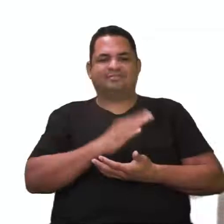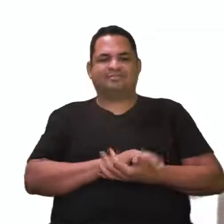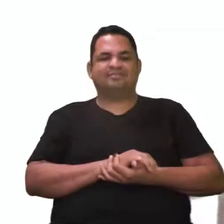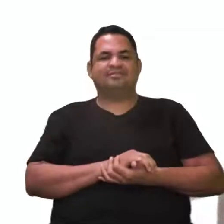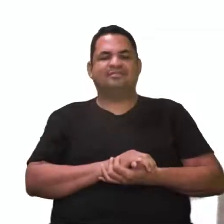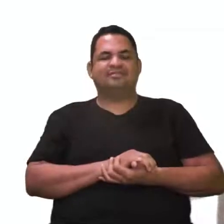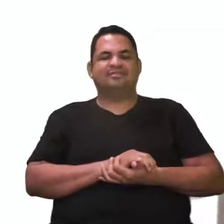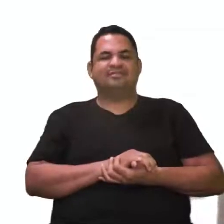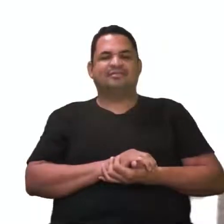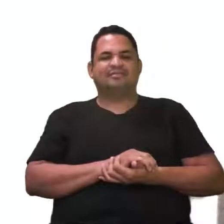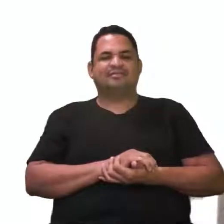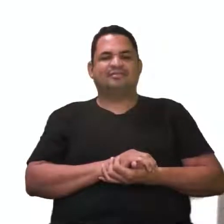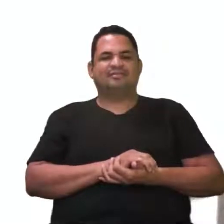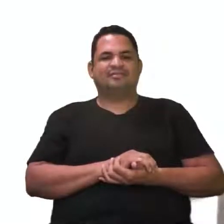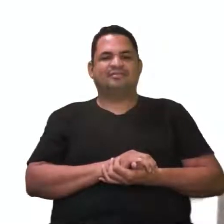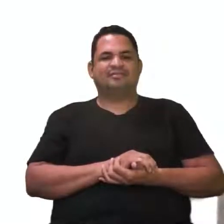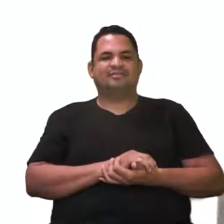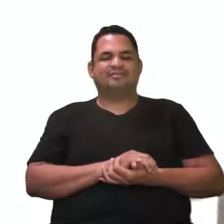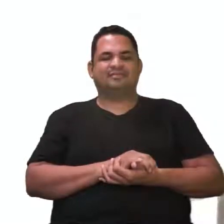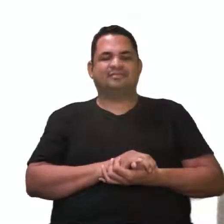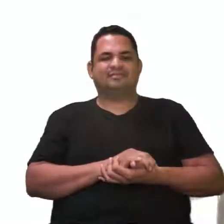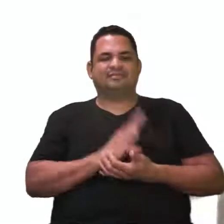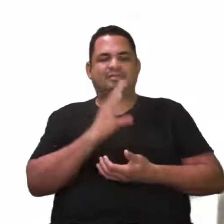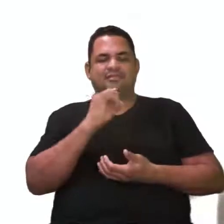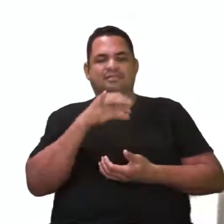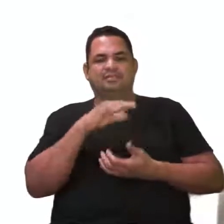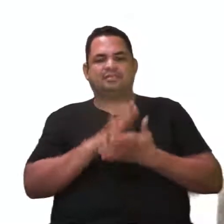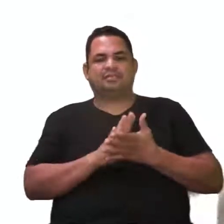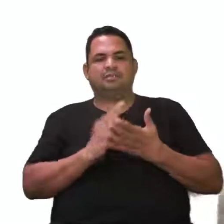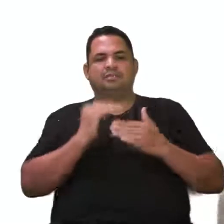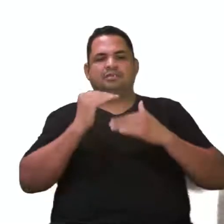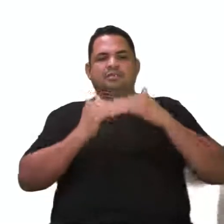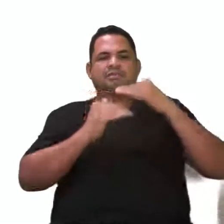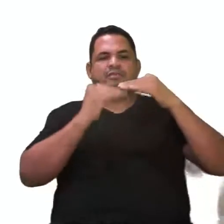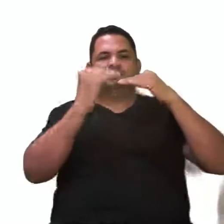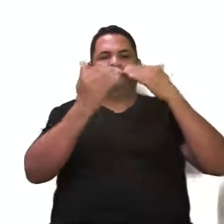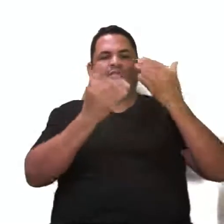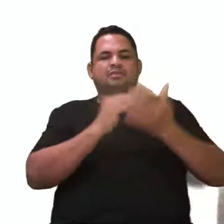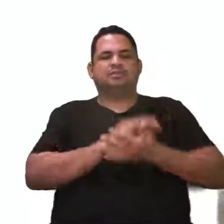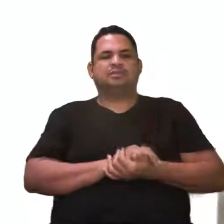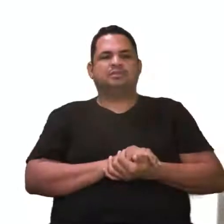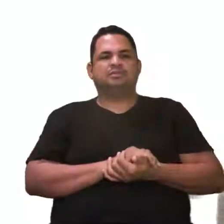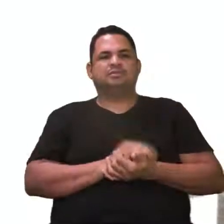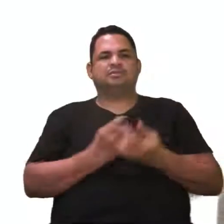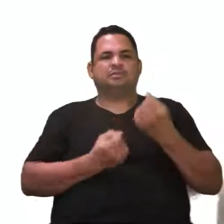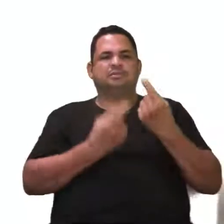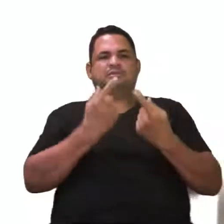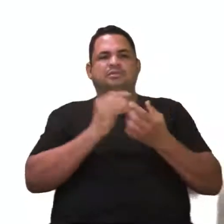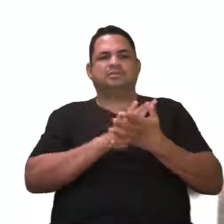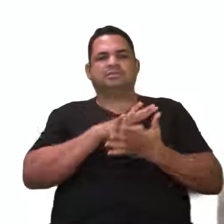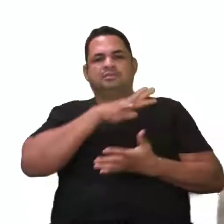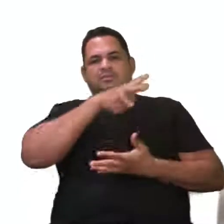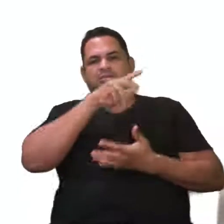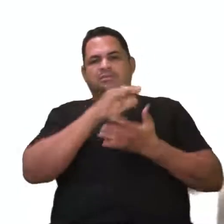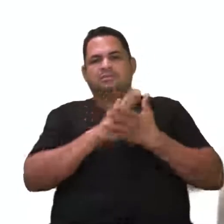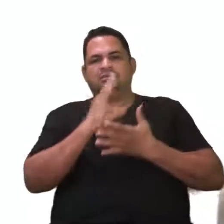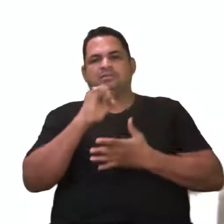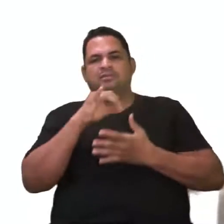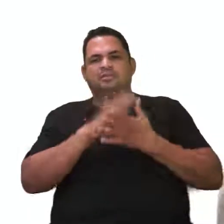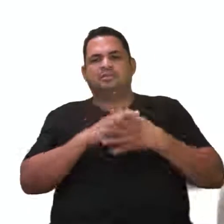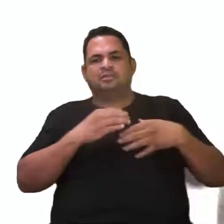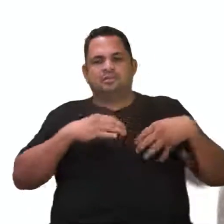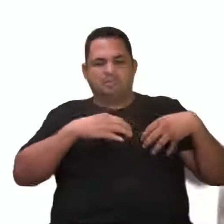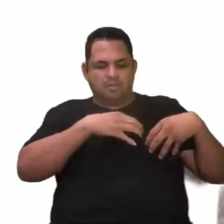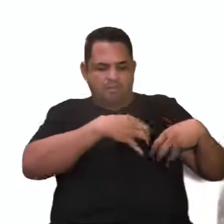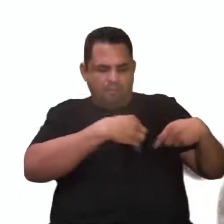Ok, então esse seco deles é um pouco mais desenvolvido. Olha lá. E em alguns desses animais, o seco é uma